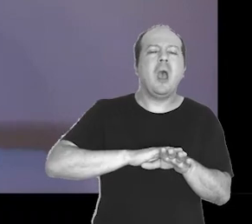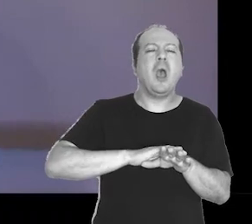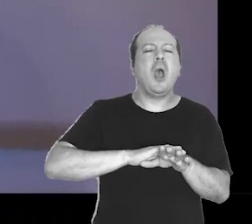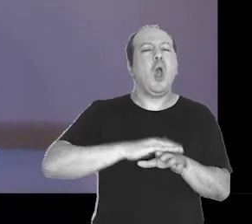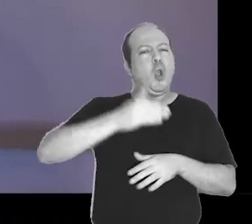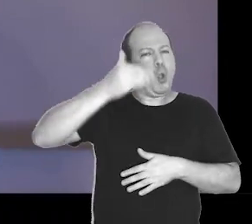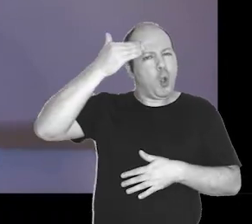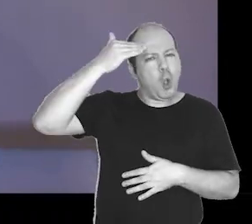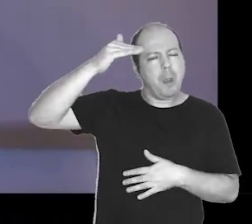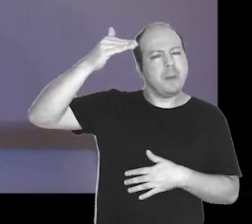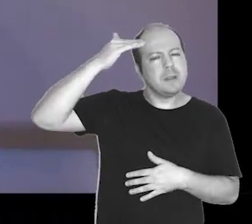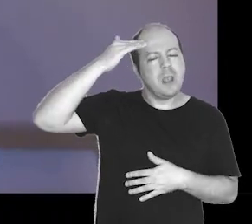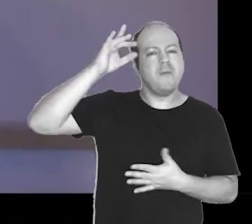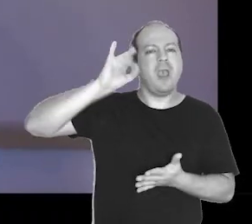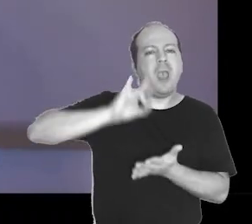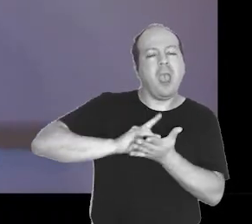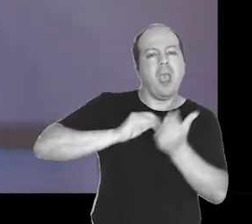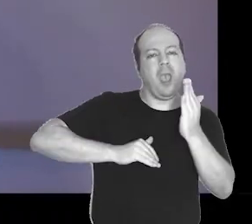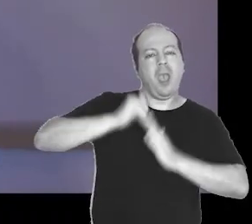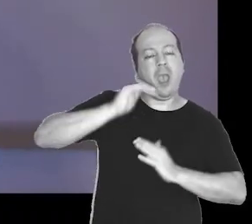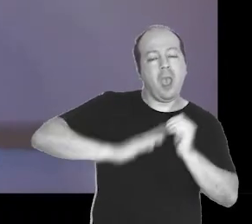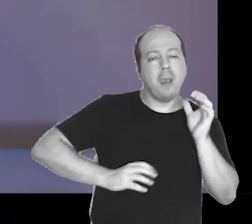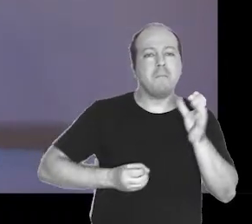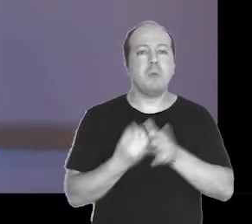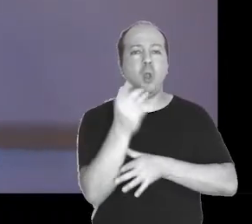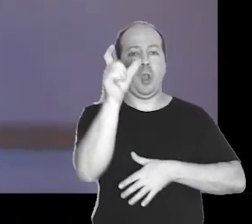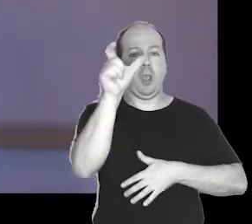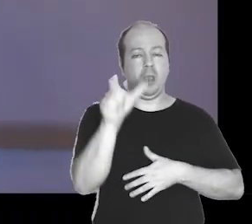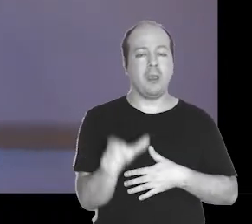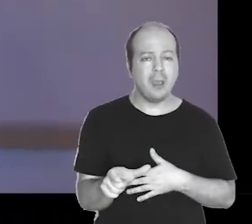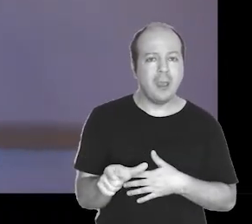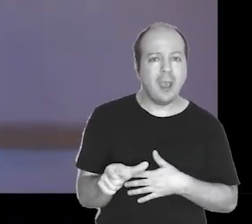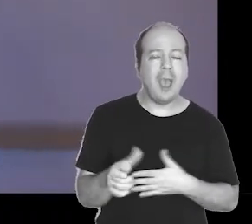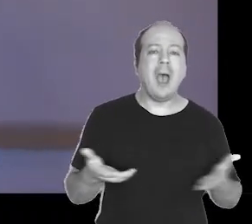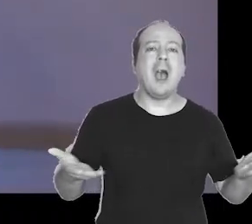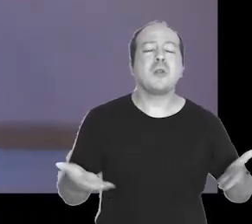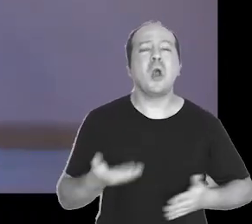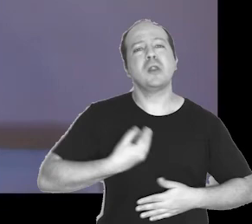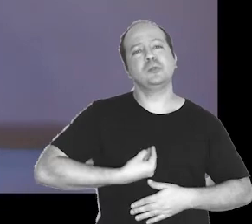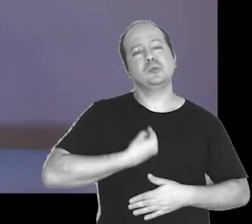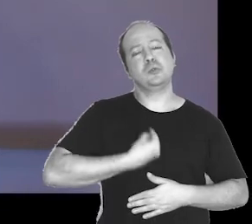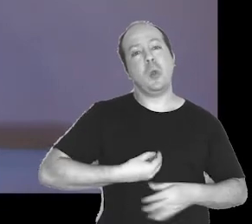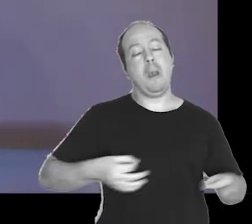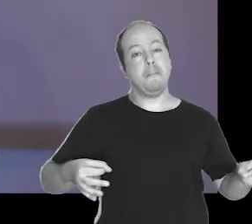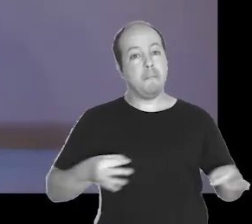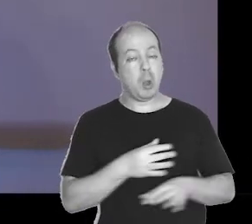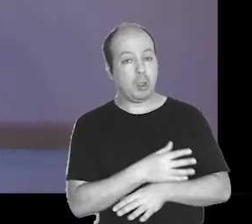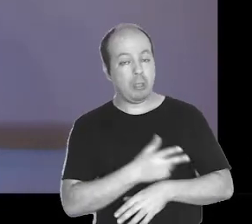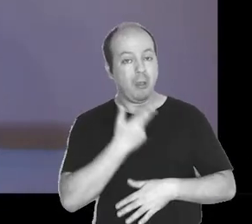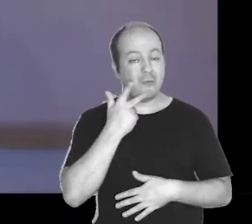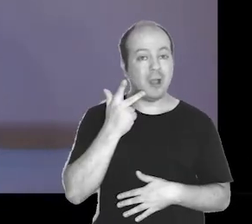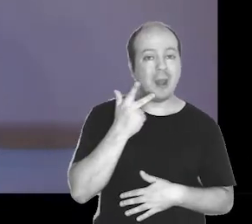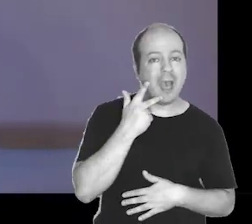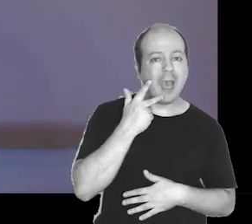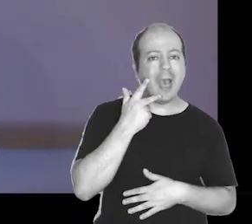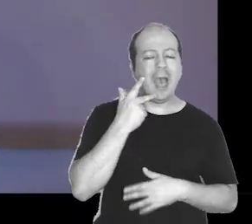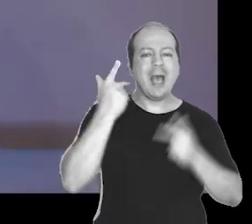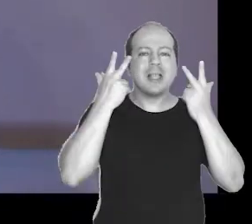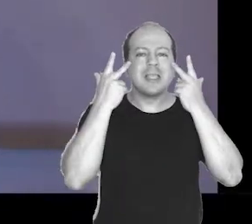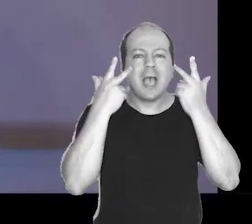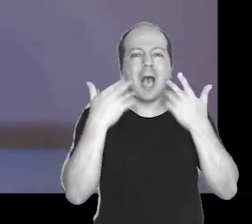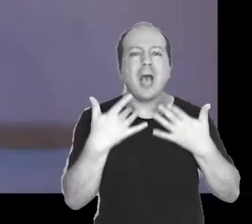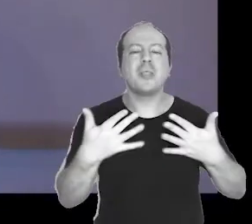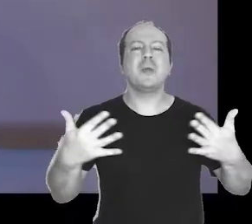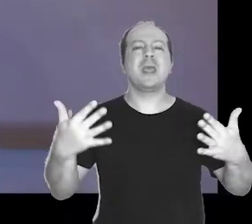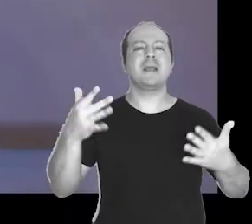compreensível a realização de um grande homem. Estou, assim, pronto a admitir que a natureza da